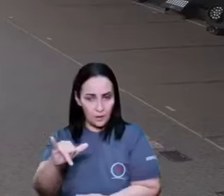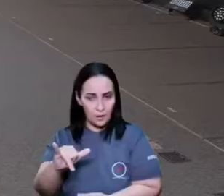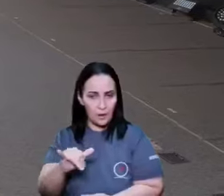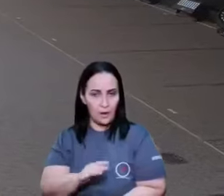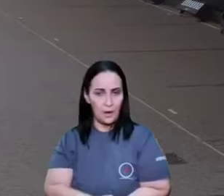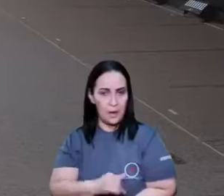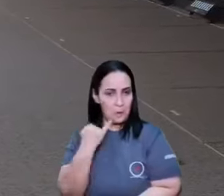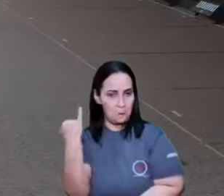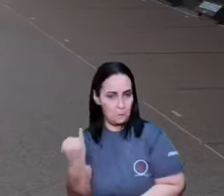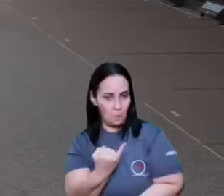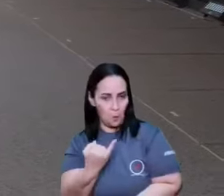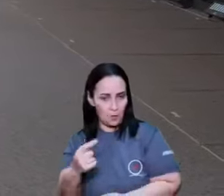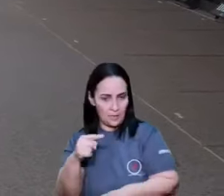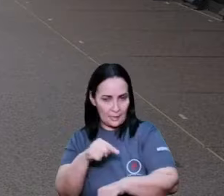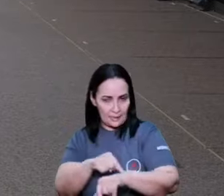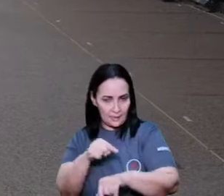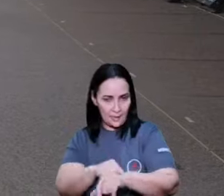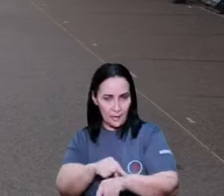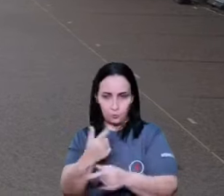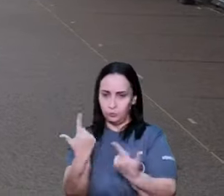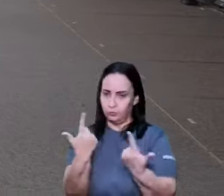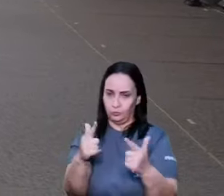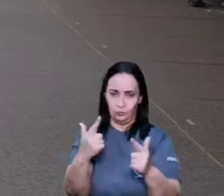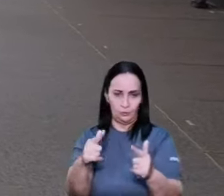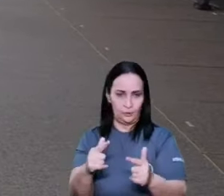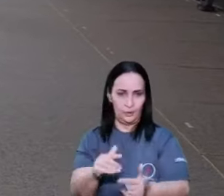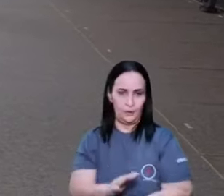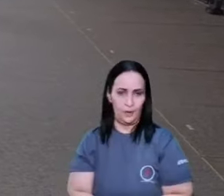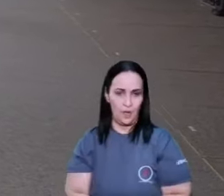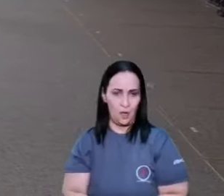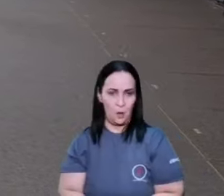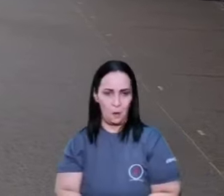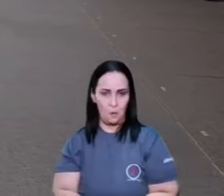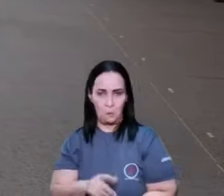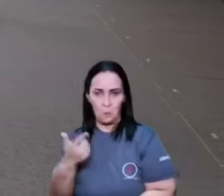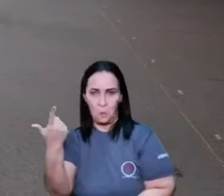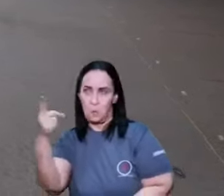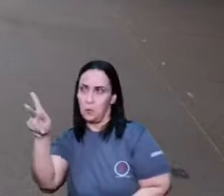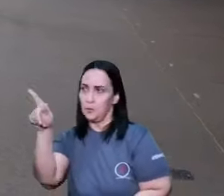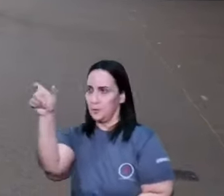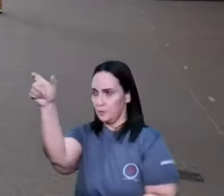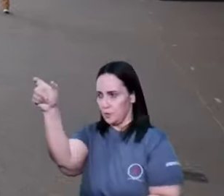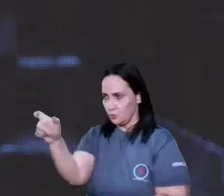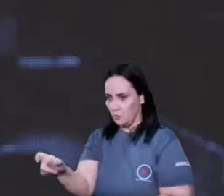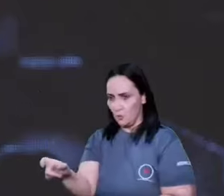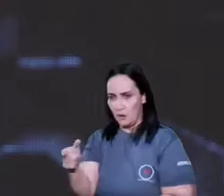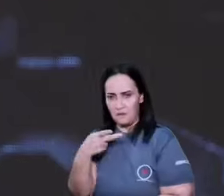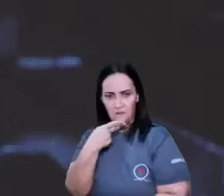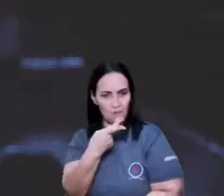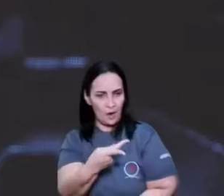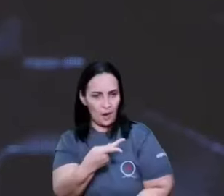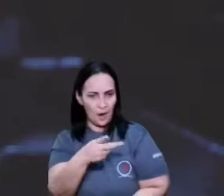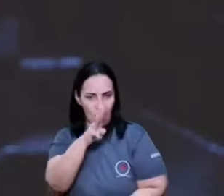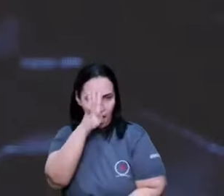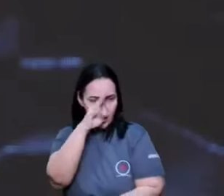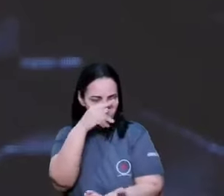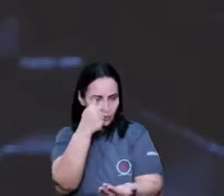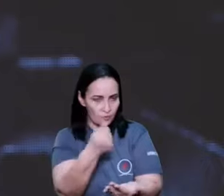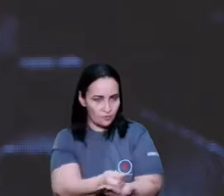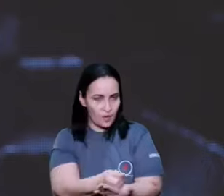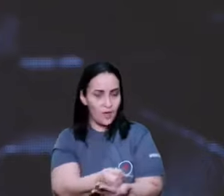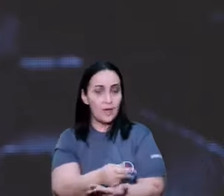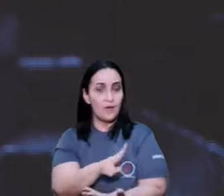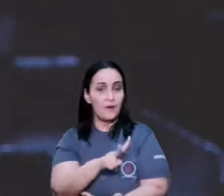vai resolver não importa o que os homens dizem ou fazem vai resolver ah